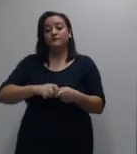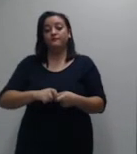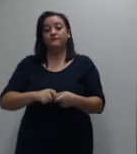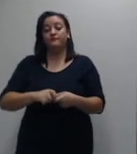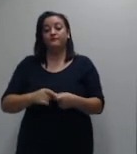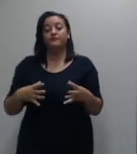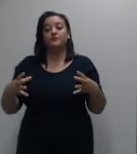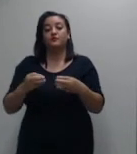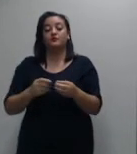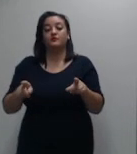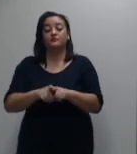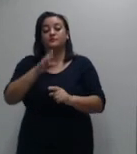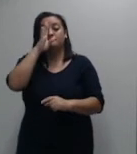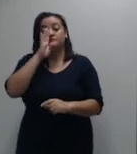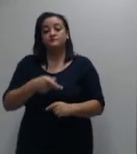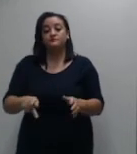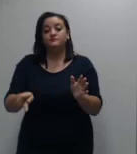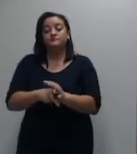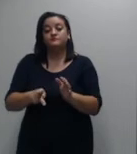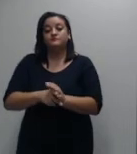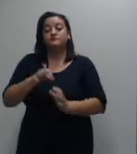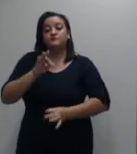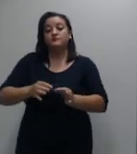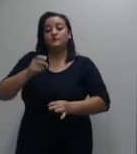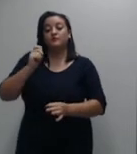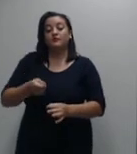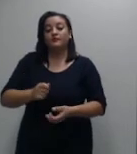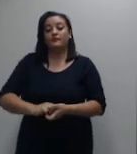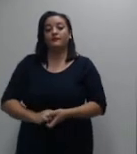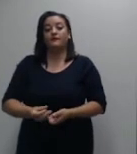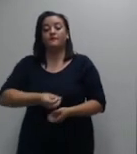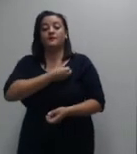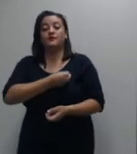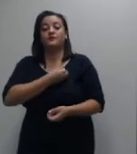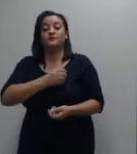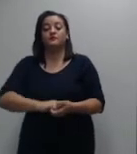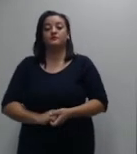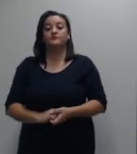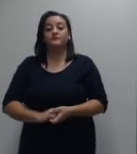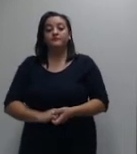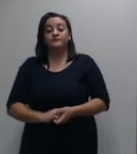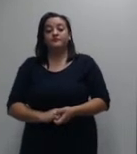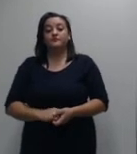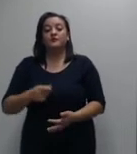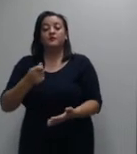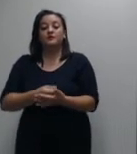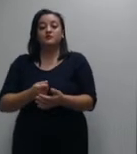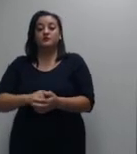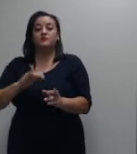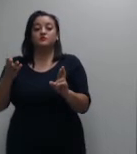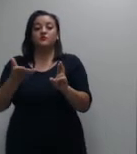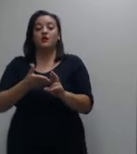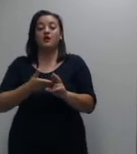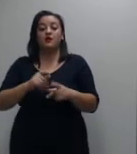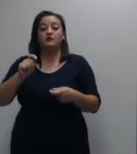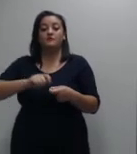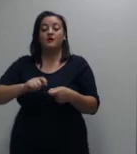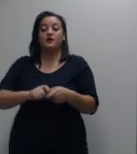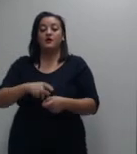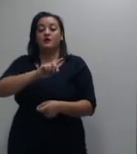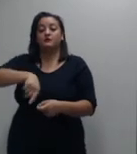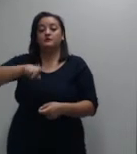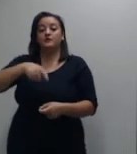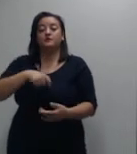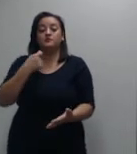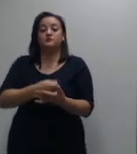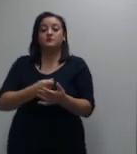mesmo na própria sentença estrangeira pela inexistência do dever do réu de indenizar ela Protex a violação da obrigação